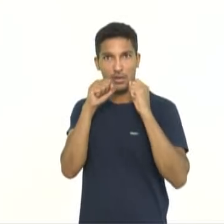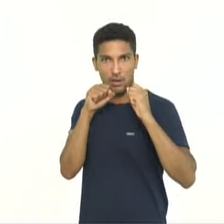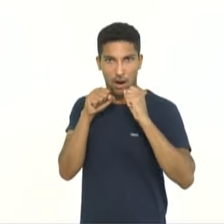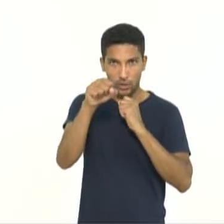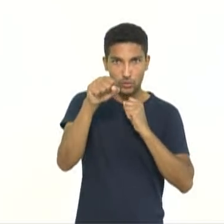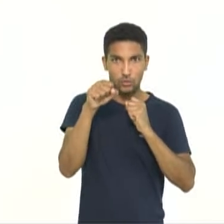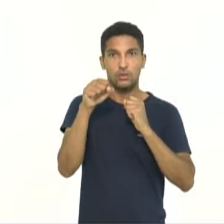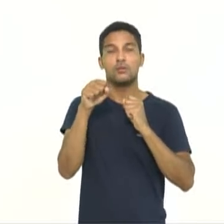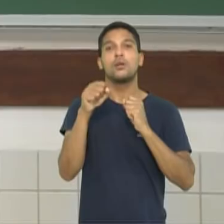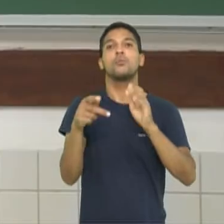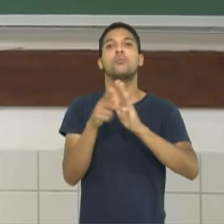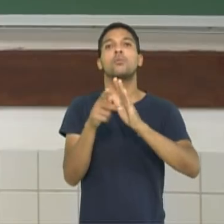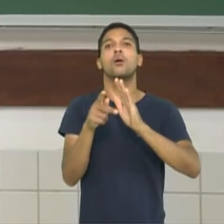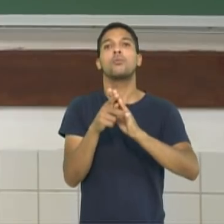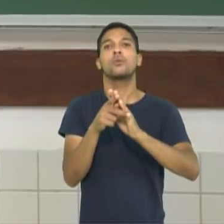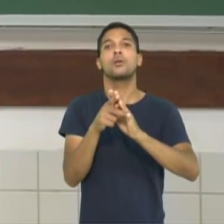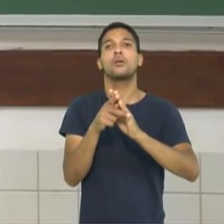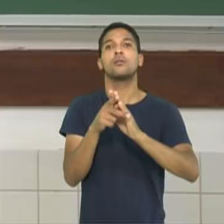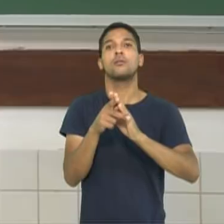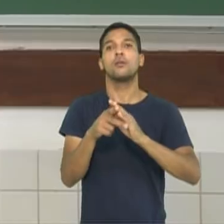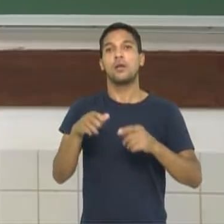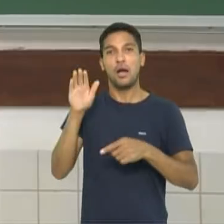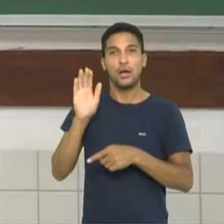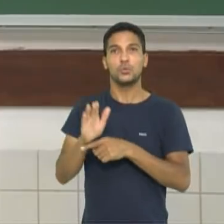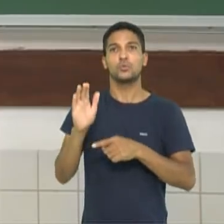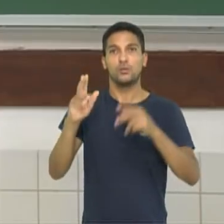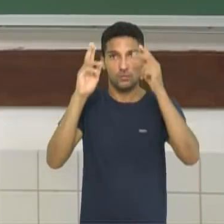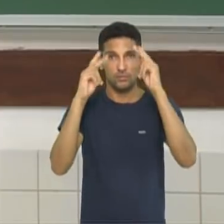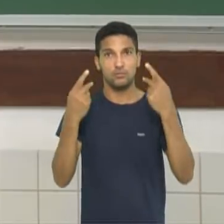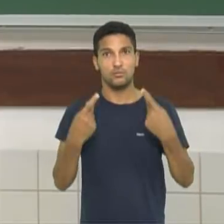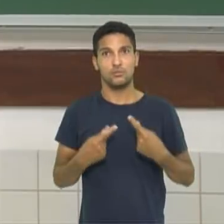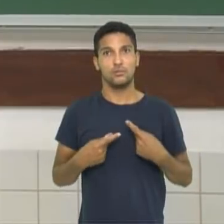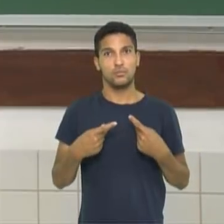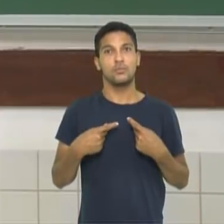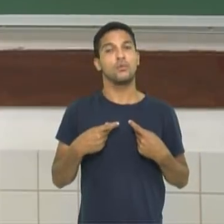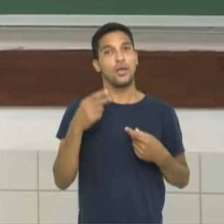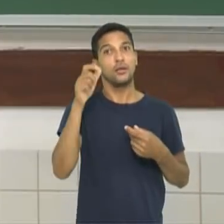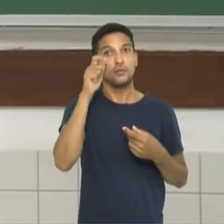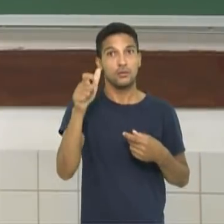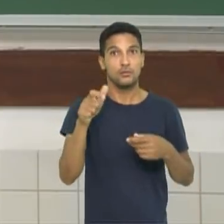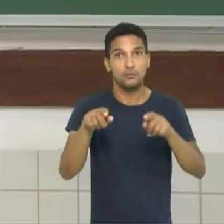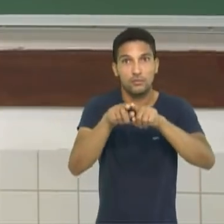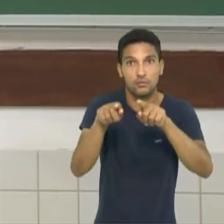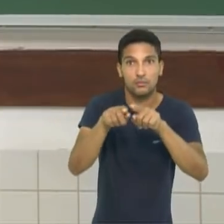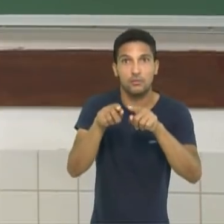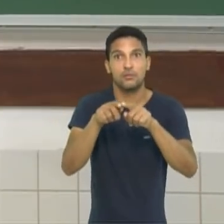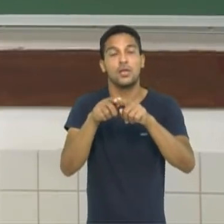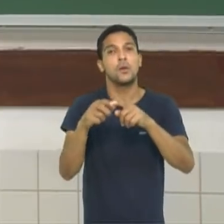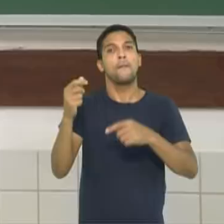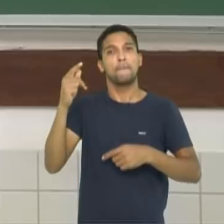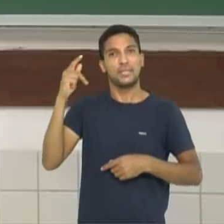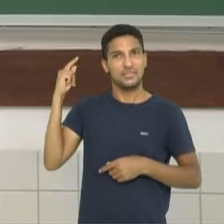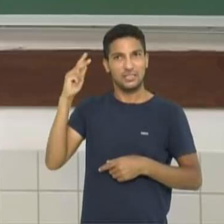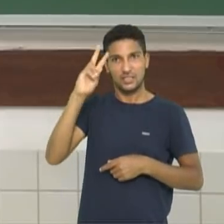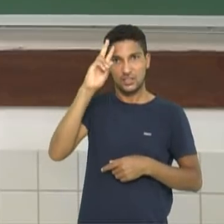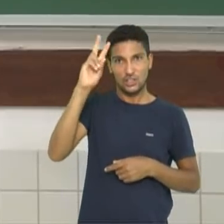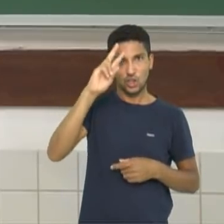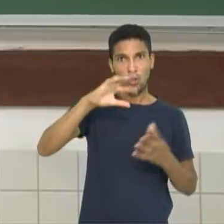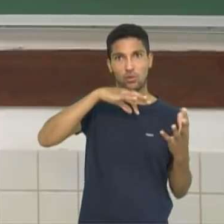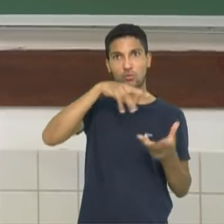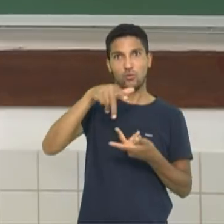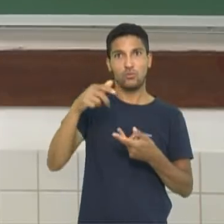para a sobrevivência, isso que a gente viu no slide anterior, né, no nosso exercício. Aprendemos, os nossos